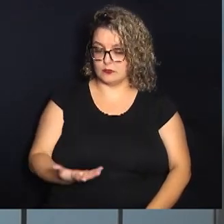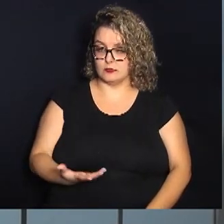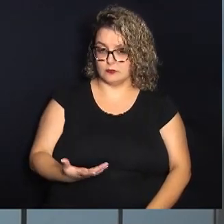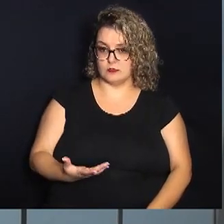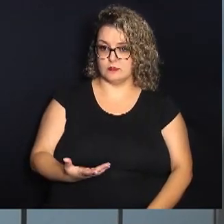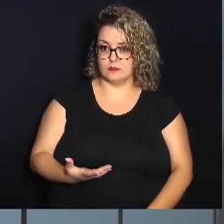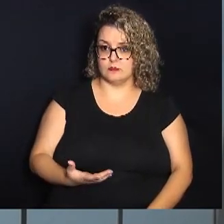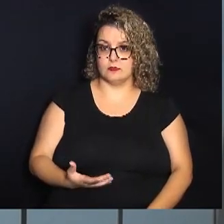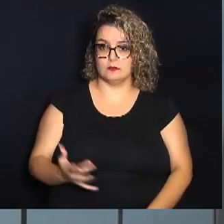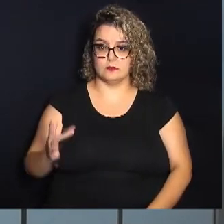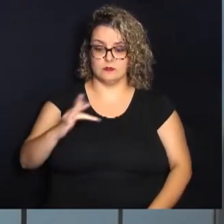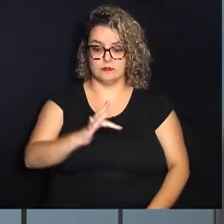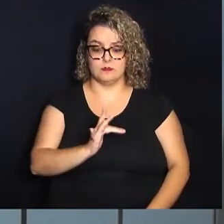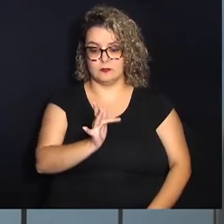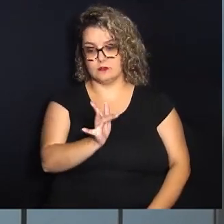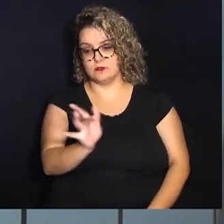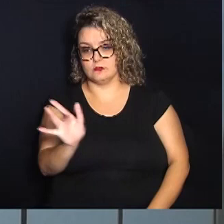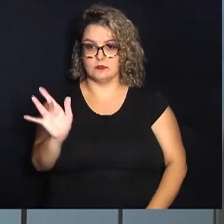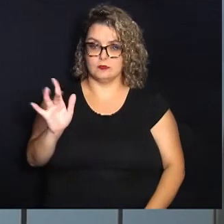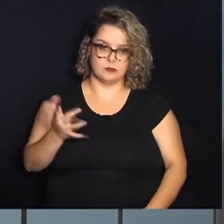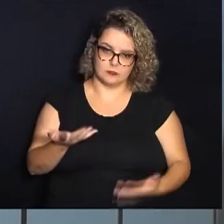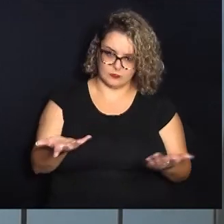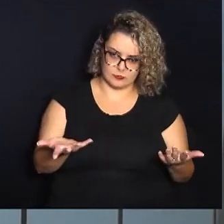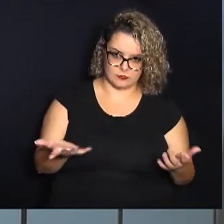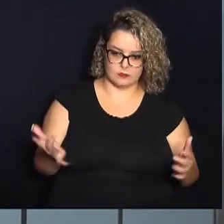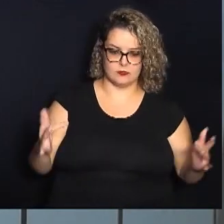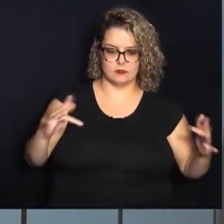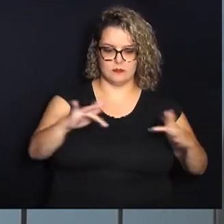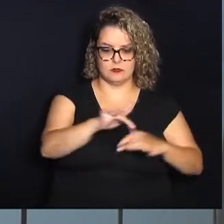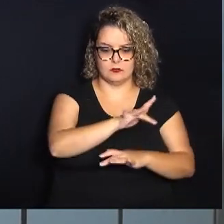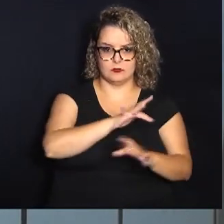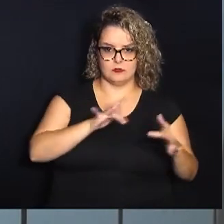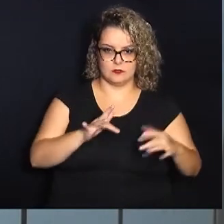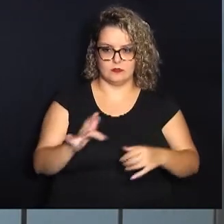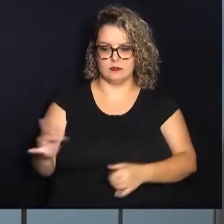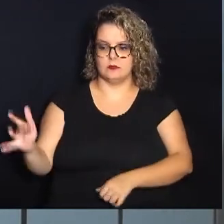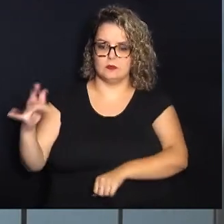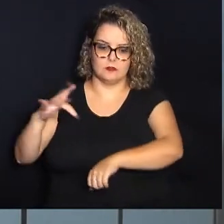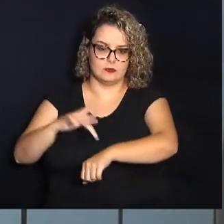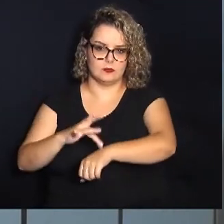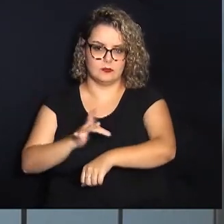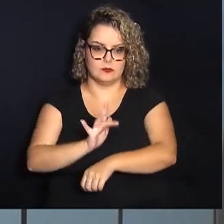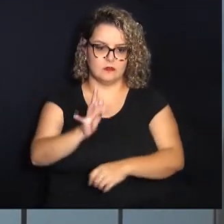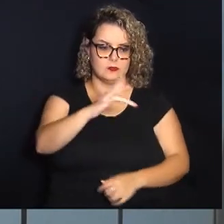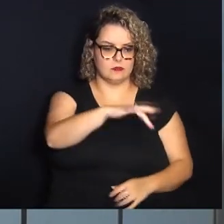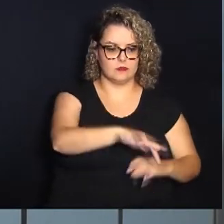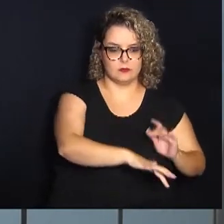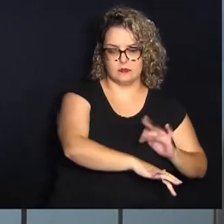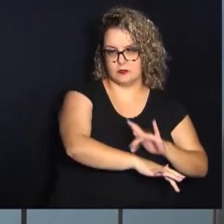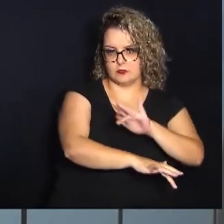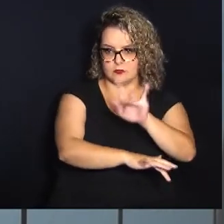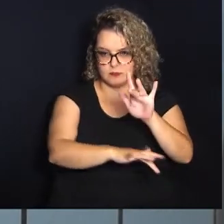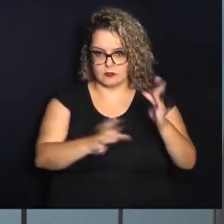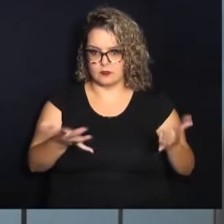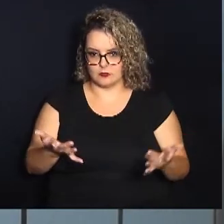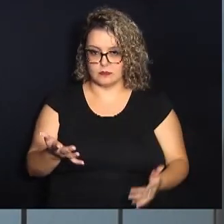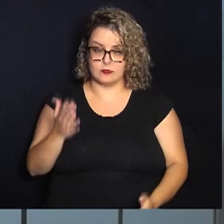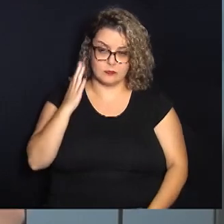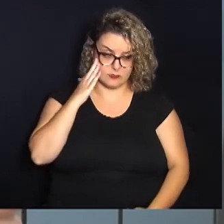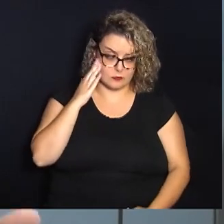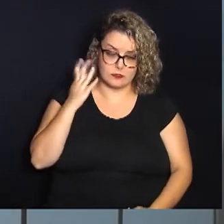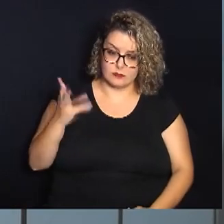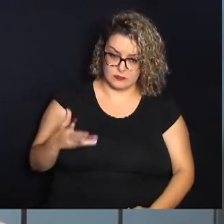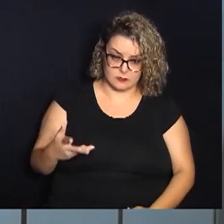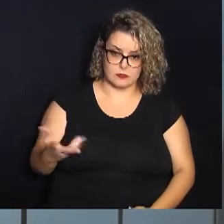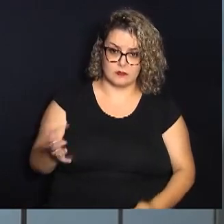na divisa e volta para trás, né? Então, se ele pica um aqui, o outro vai para lá, a gente sabe qual é a velocidade